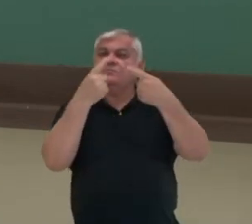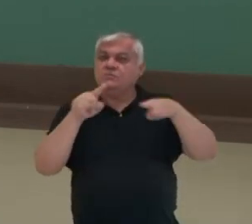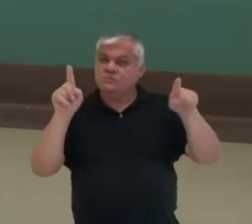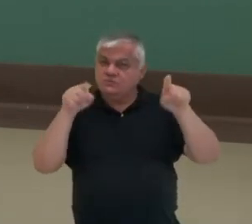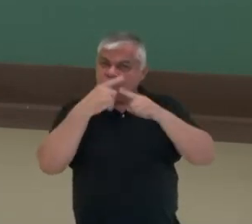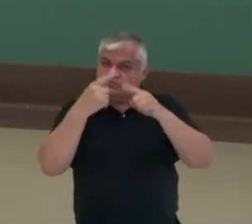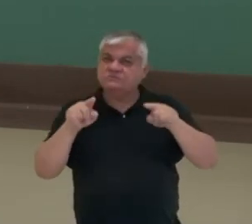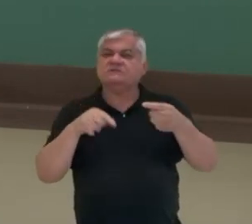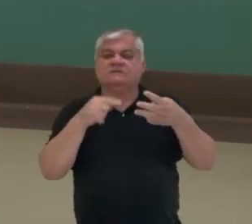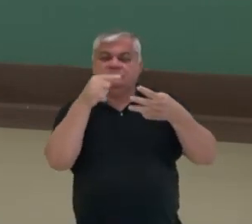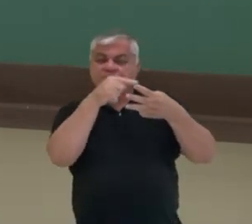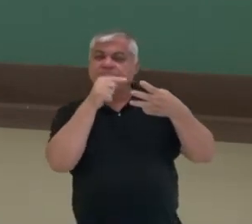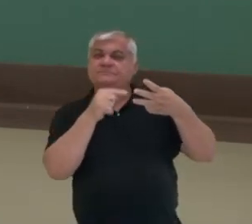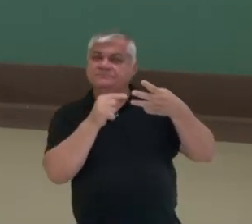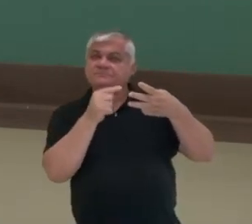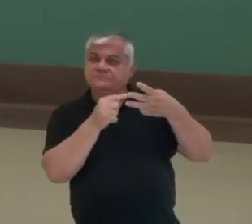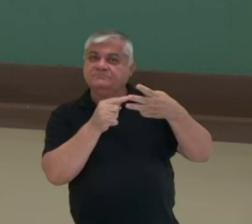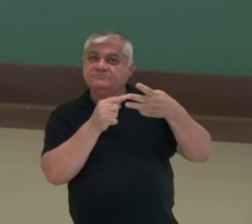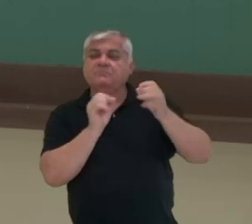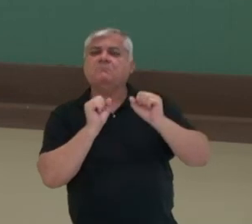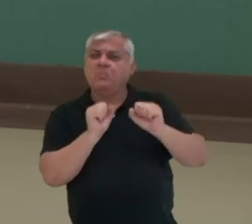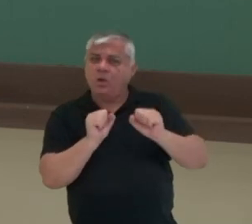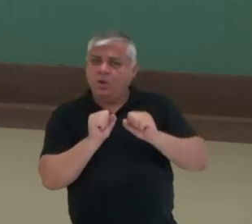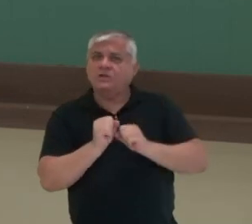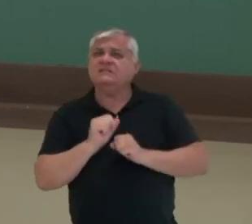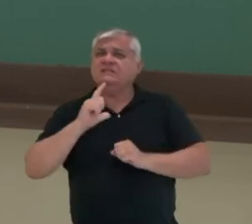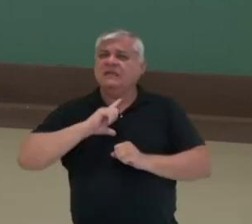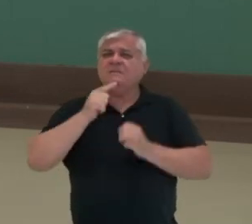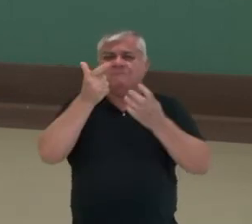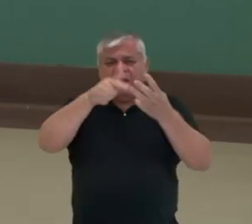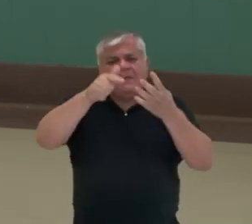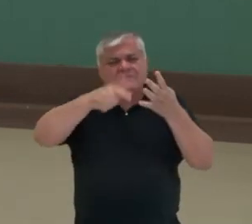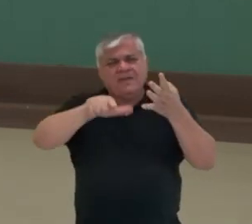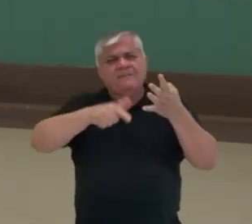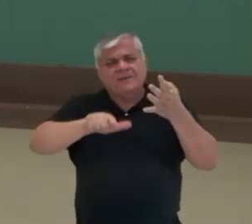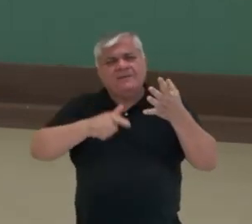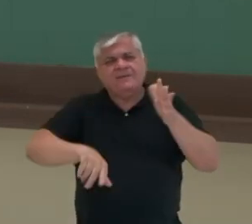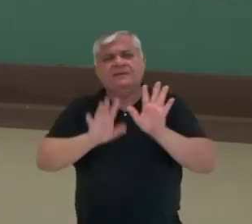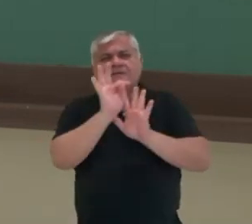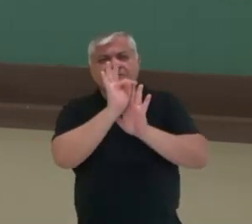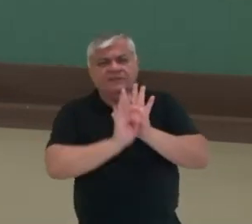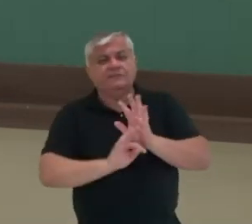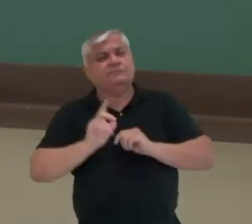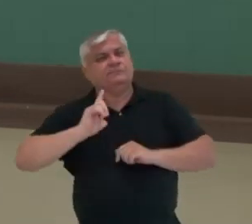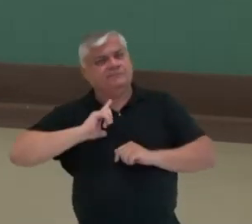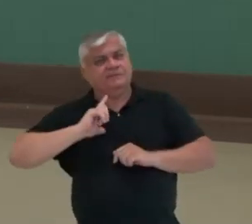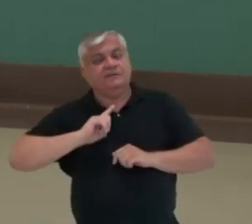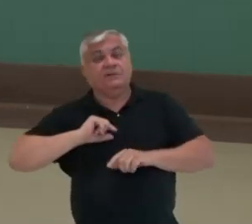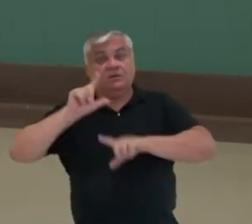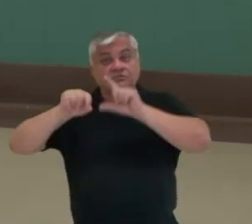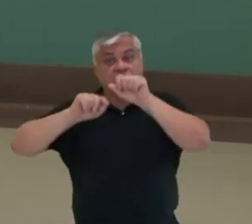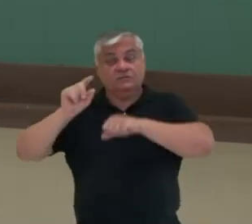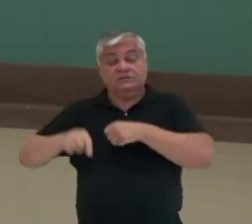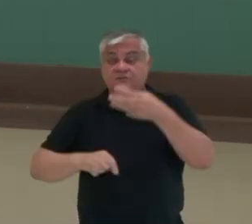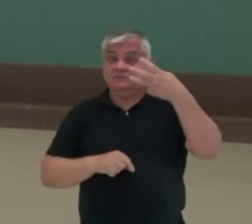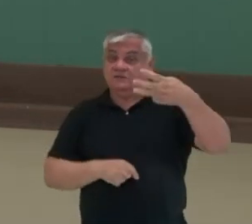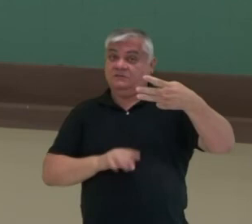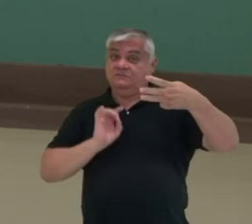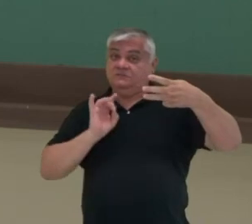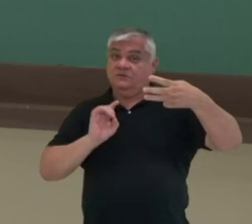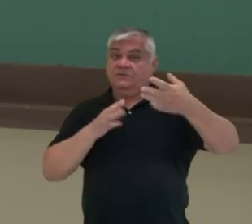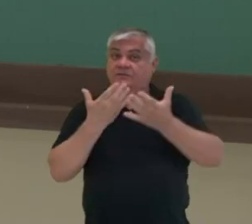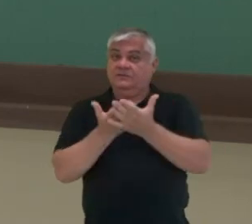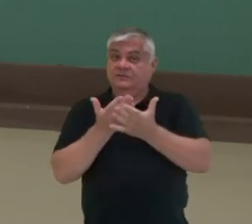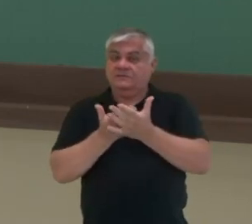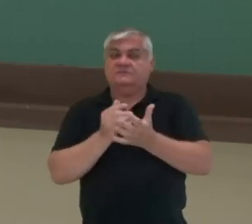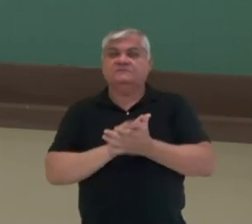Havaí. Claro que podem existir outros textos em outras propostas. Nós selecionamos esses três para a nossa